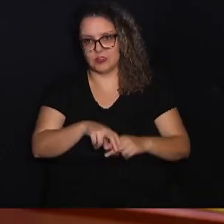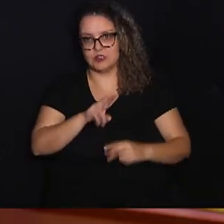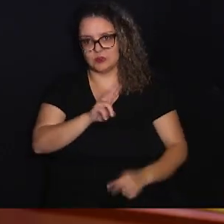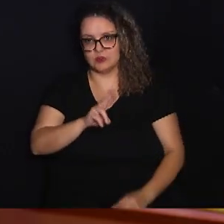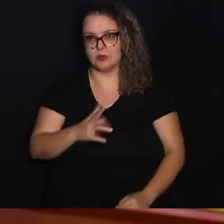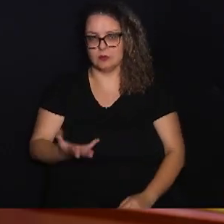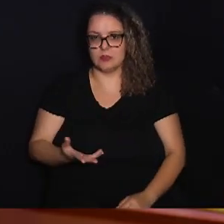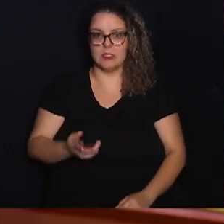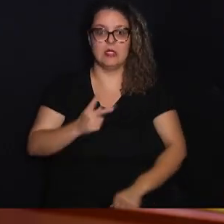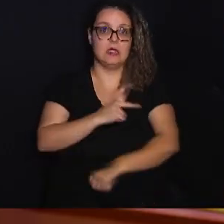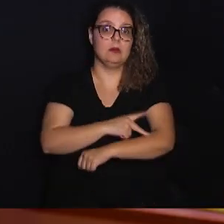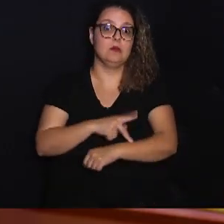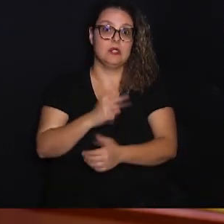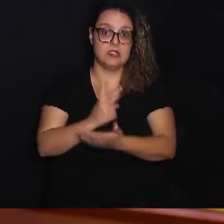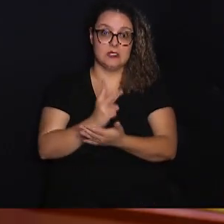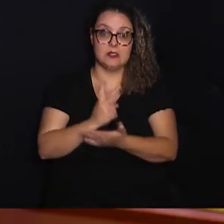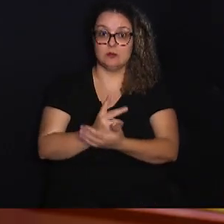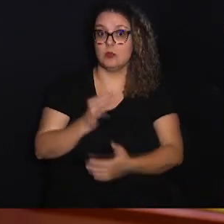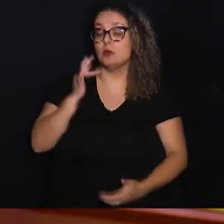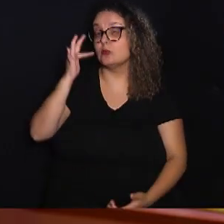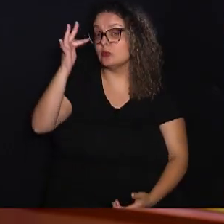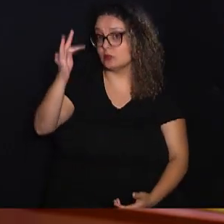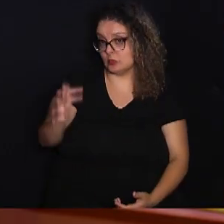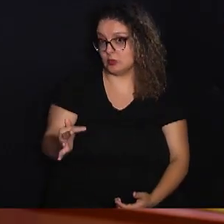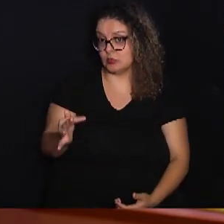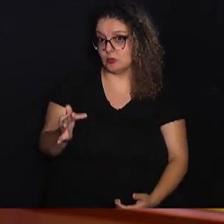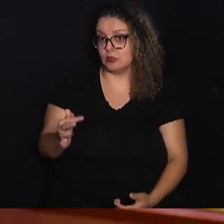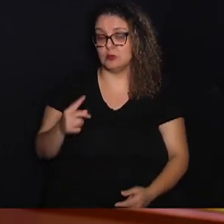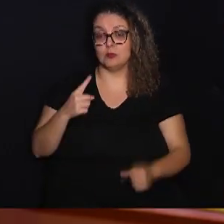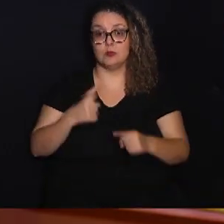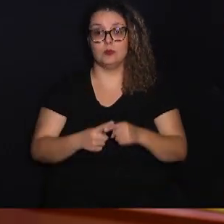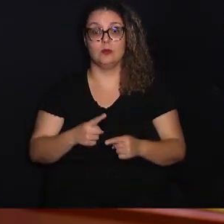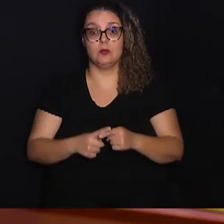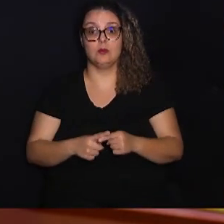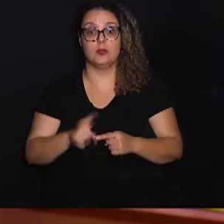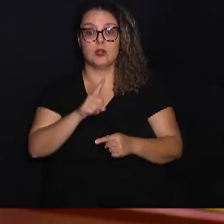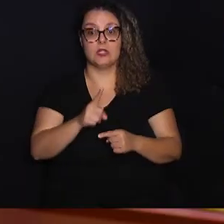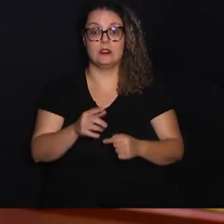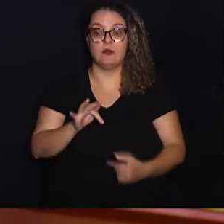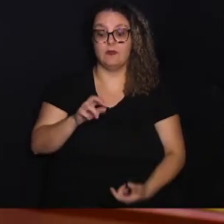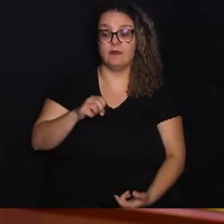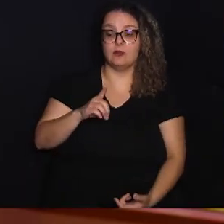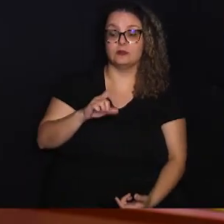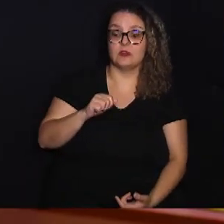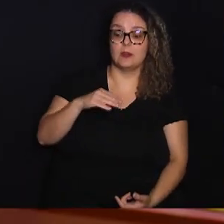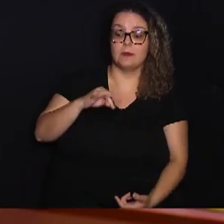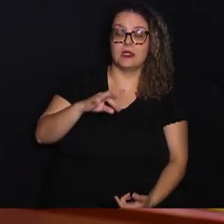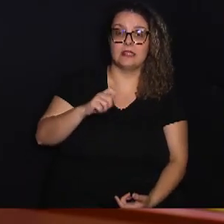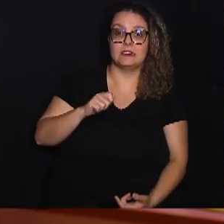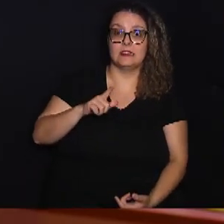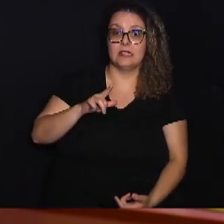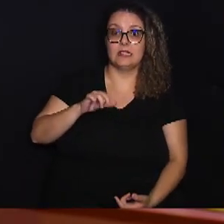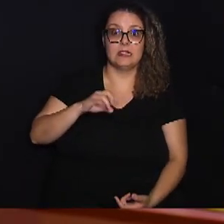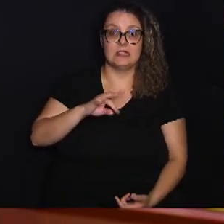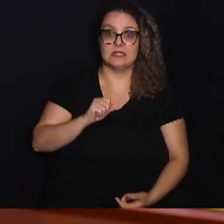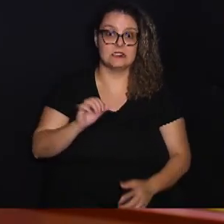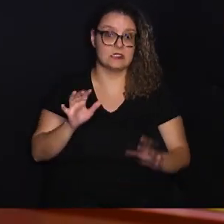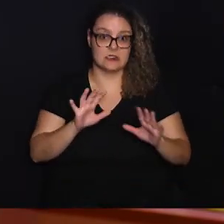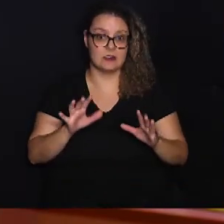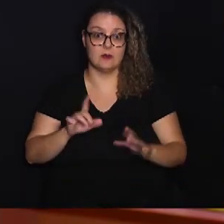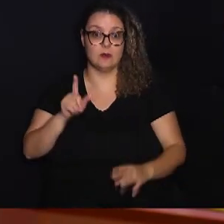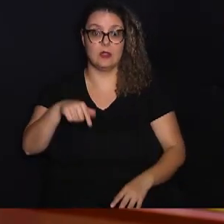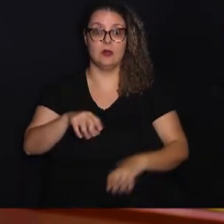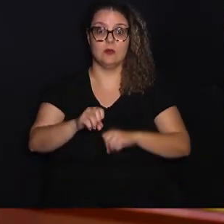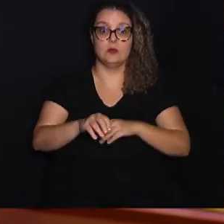sempre fala que é a pedagogia do futuro, porque a gente não fundamentaliza as crianças, não é um ensino fundamentalista. Mas a